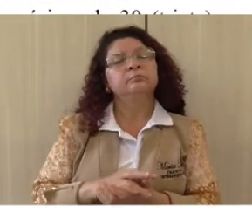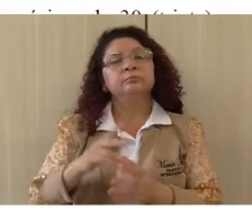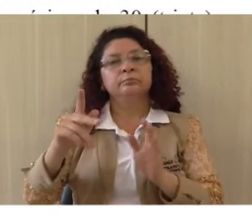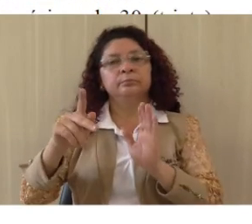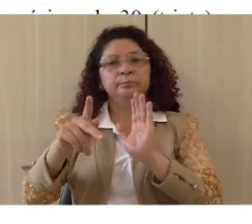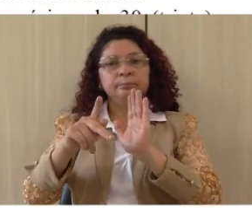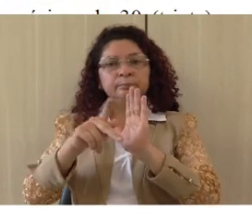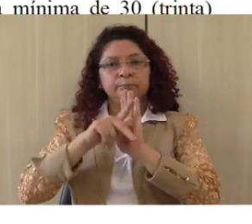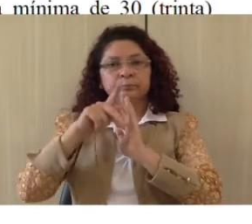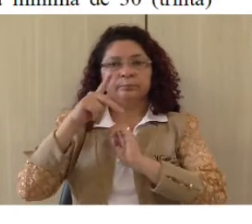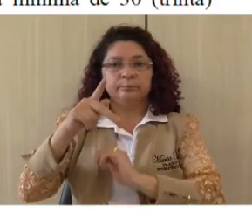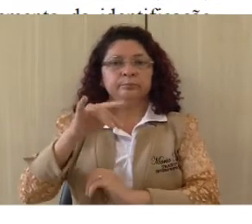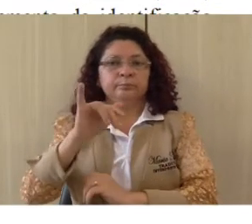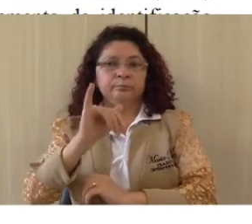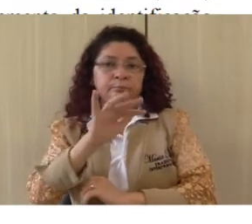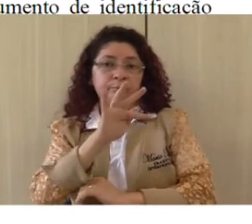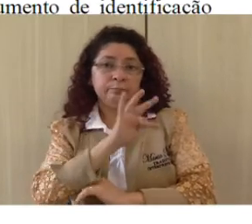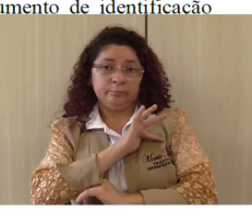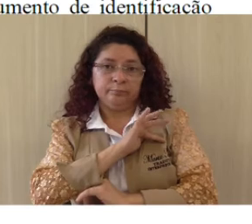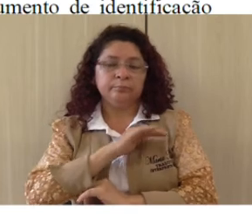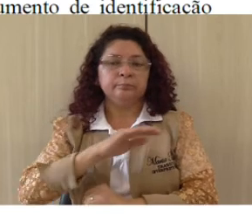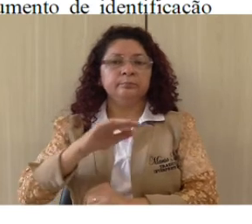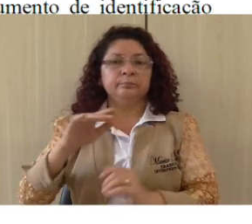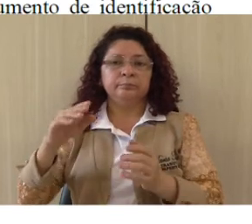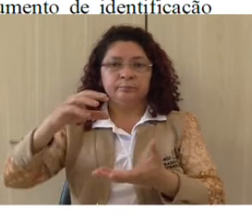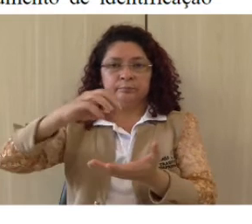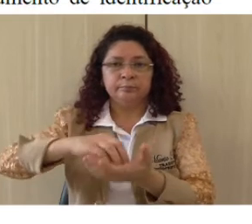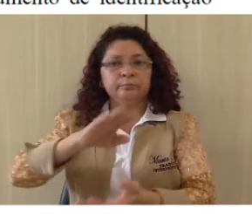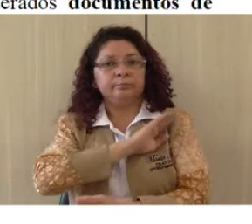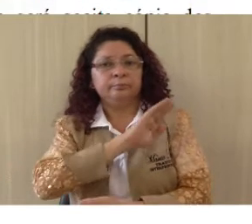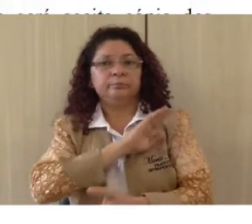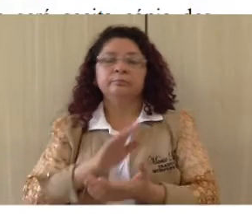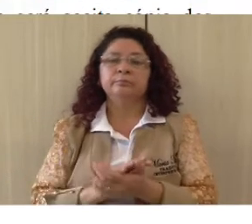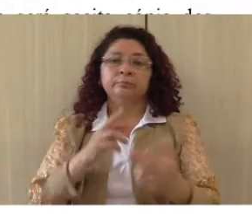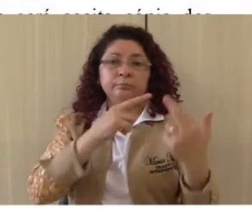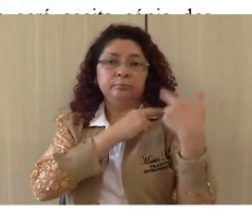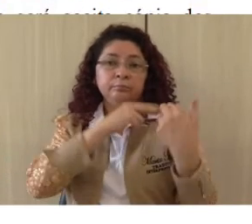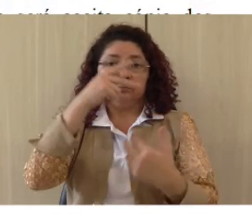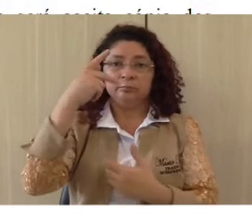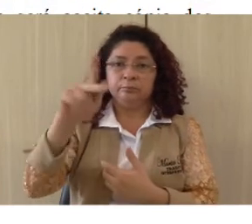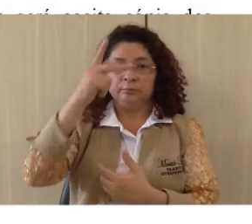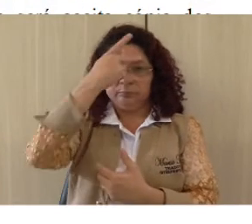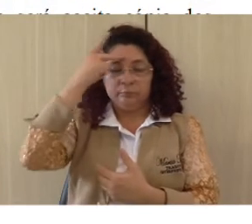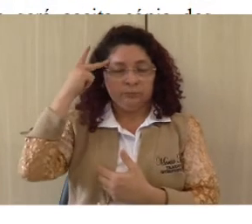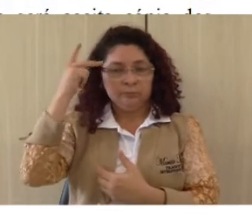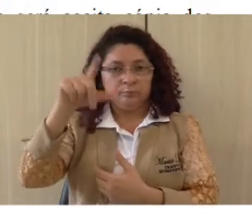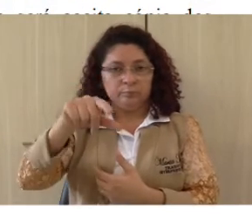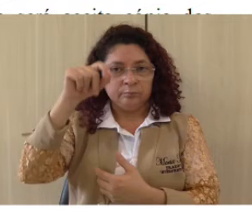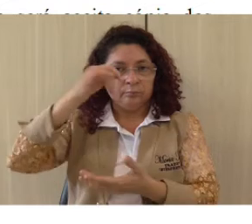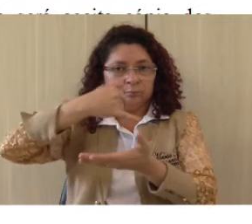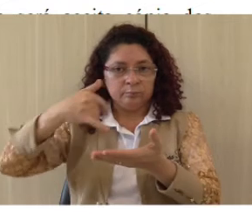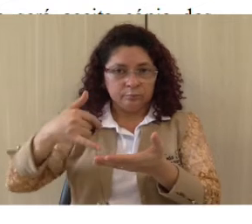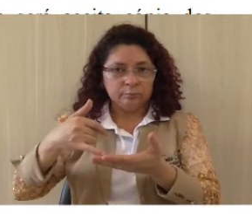Bragança. É de inteira responsabilidade do candidato a verificação das referidas informações. Item